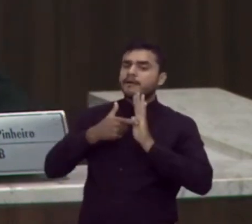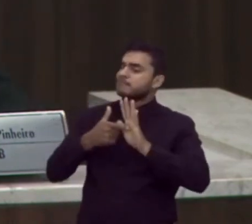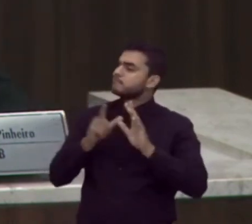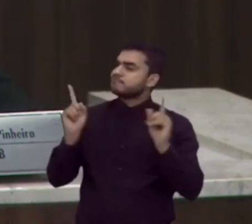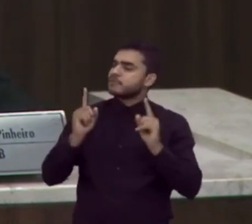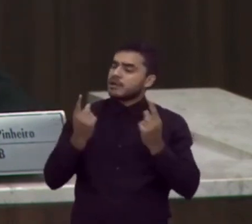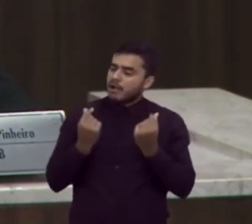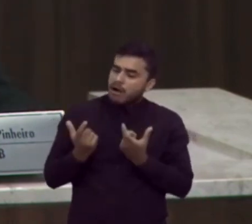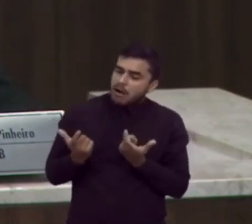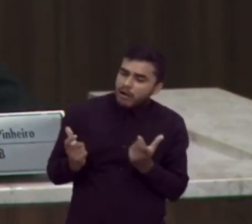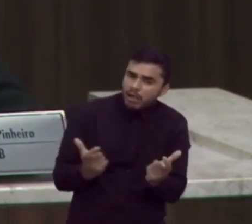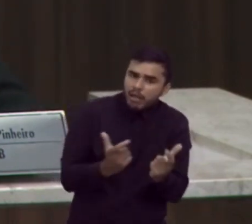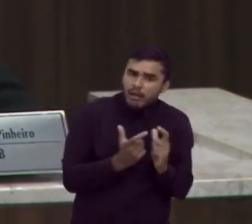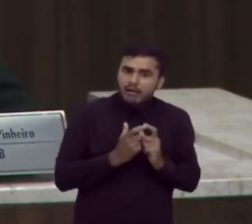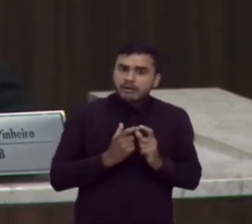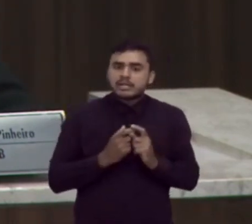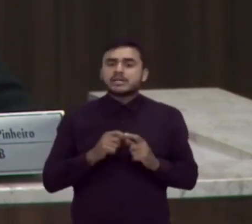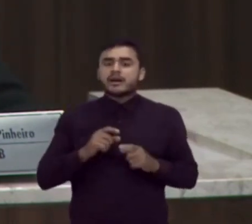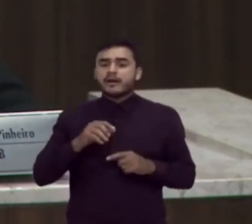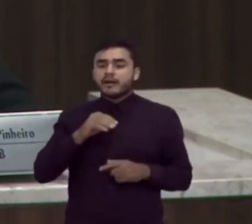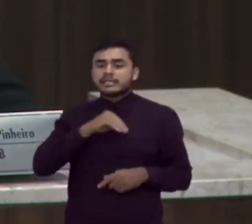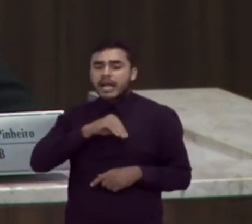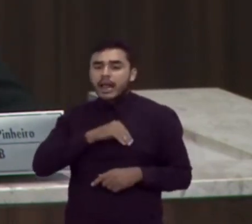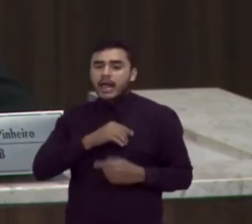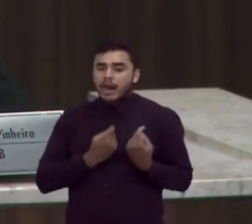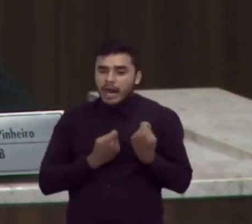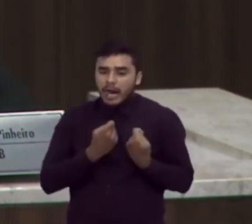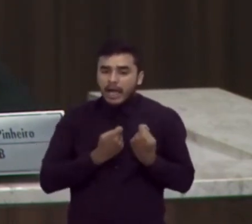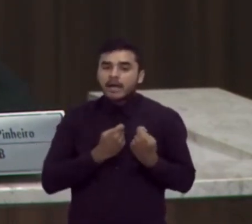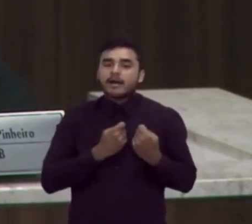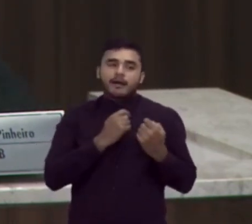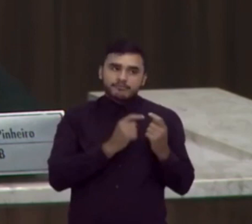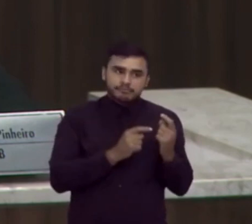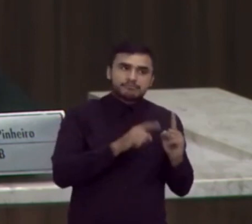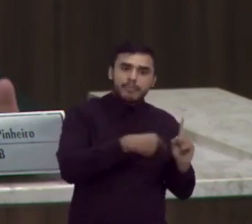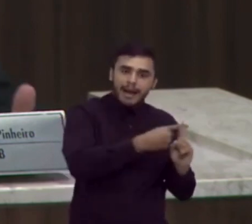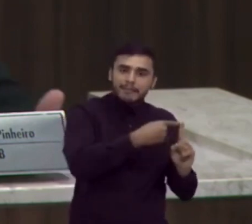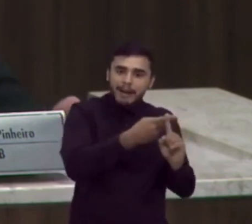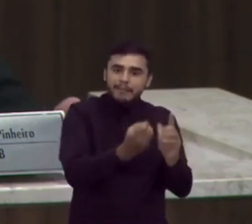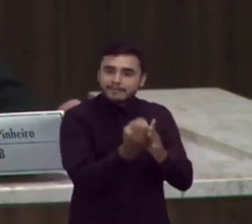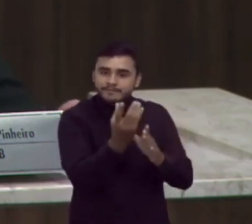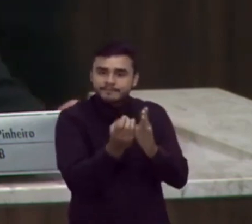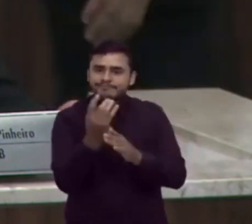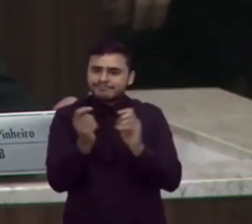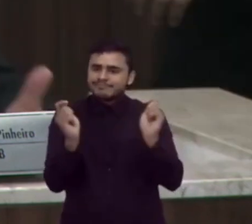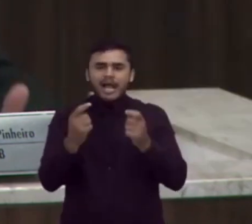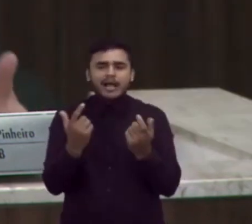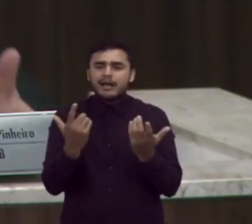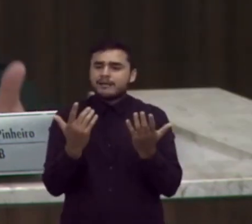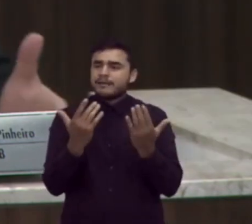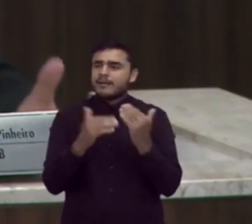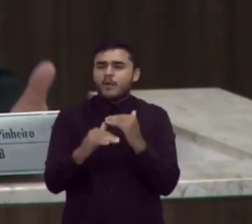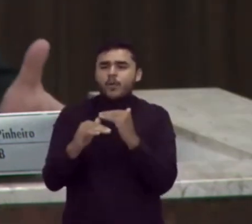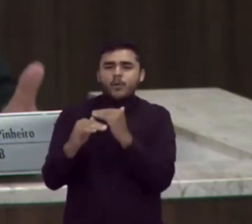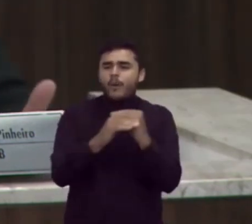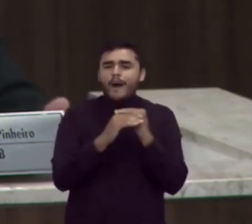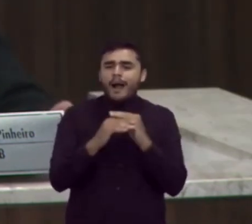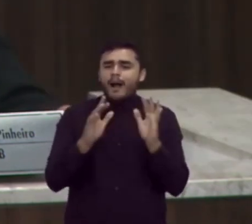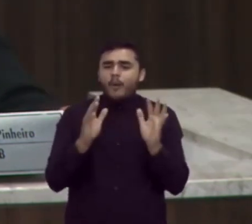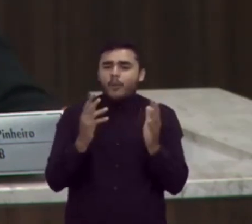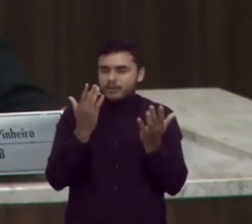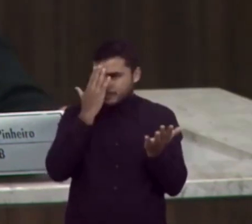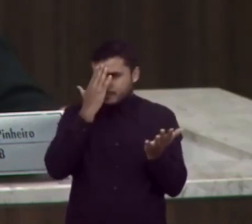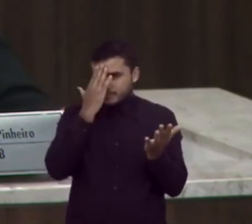a gente precisa aí ver medidas que de fato cortem gastos. Reforma administrativa que vai criar aí